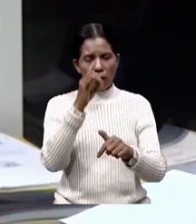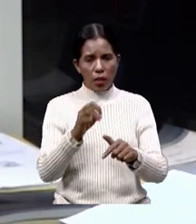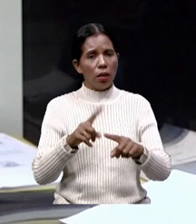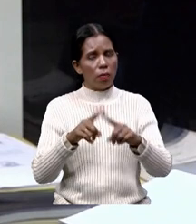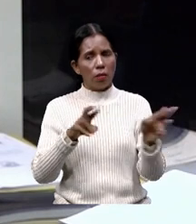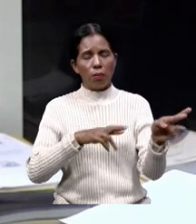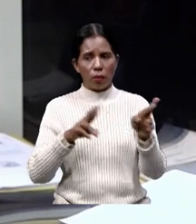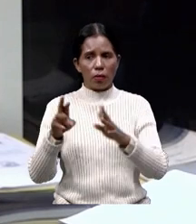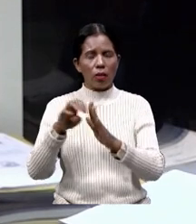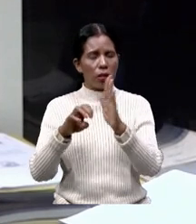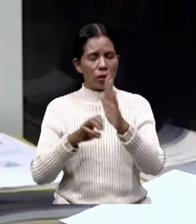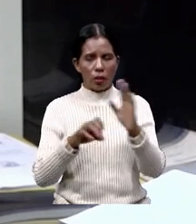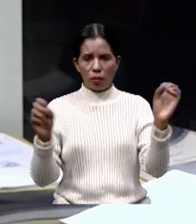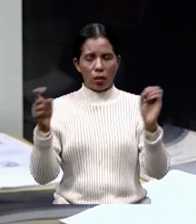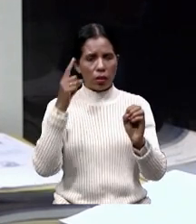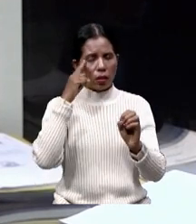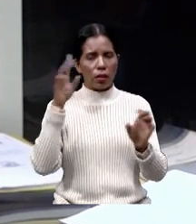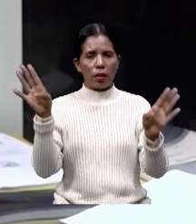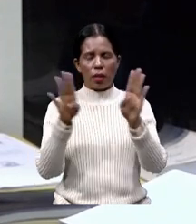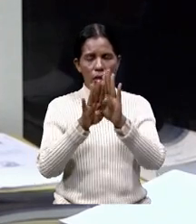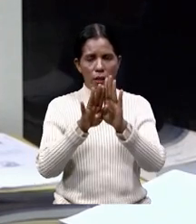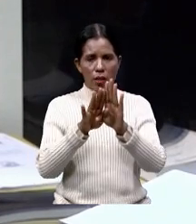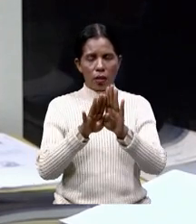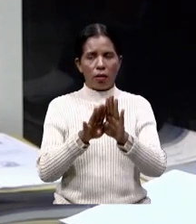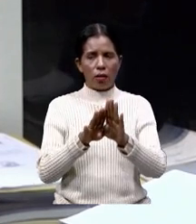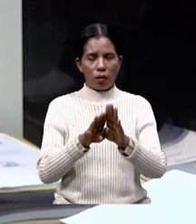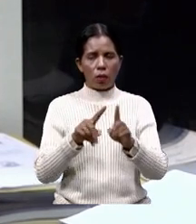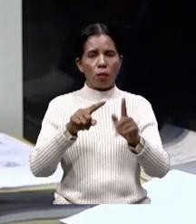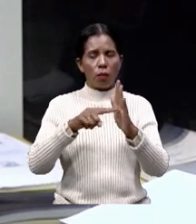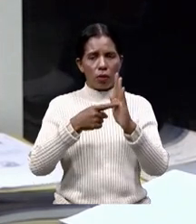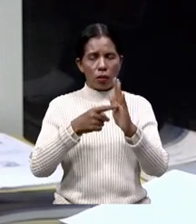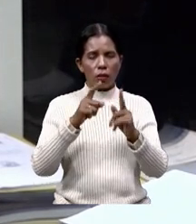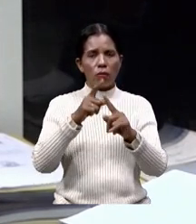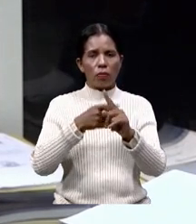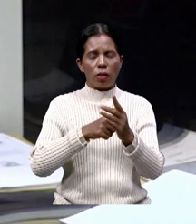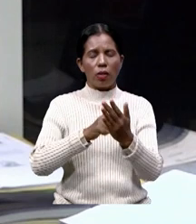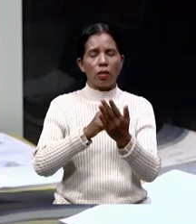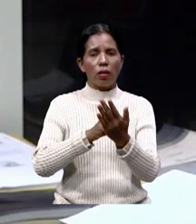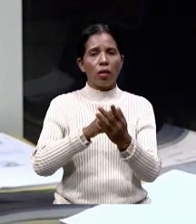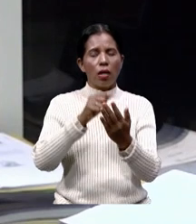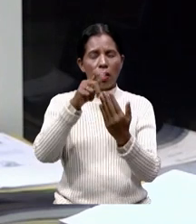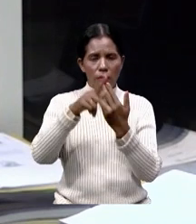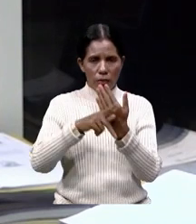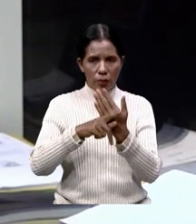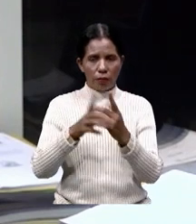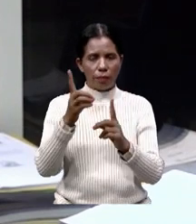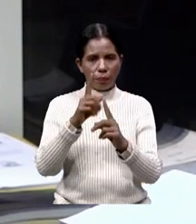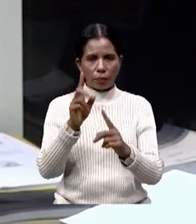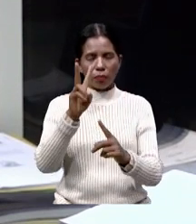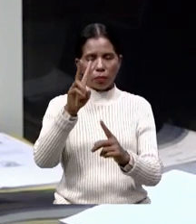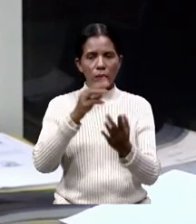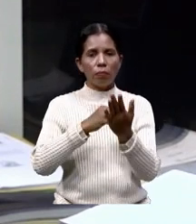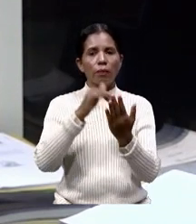pronto estaru la takamata hahuhusi abril mai to india 2 de